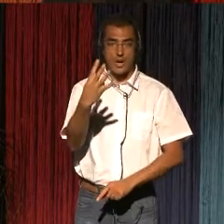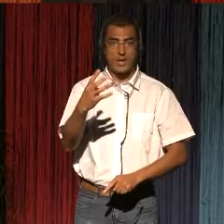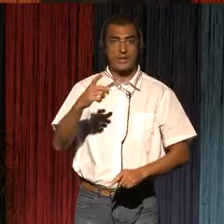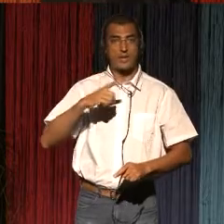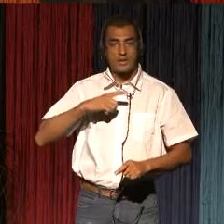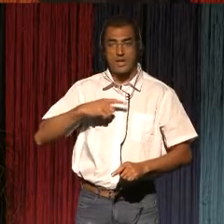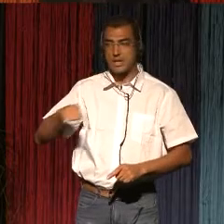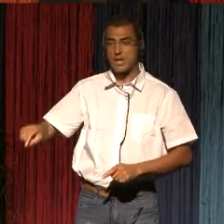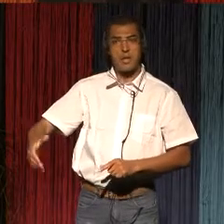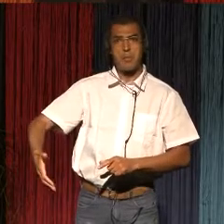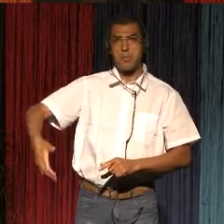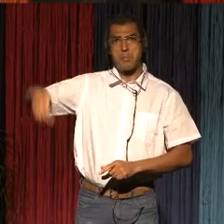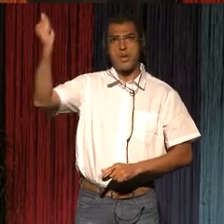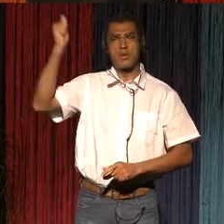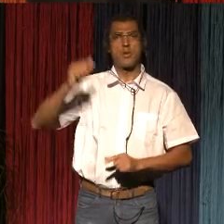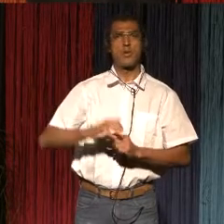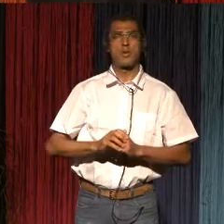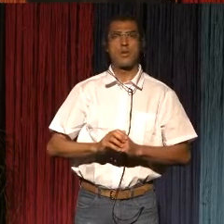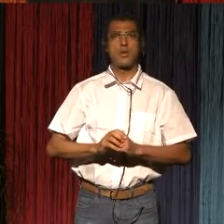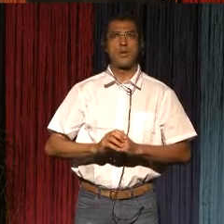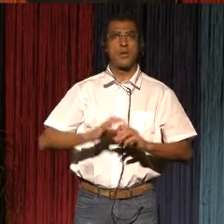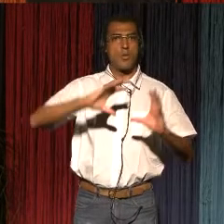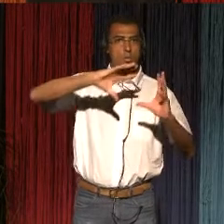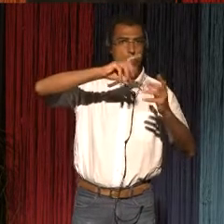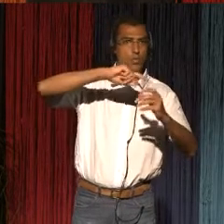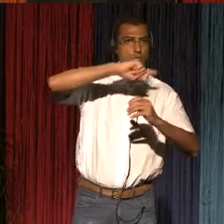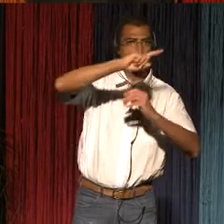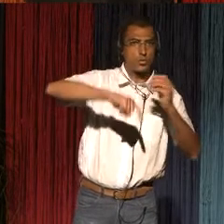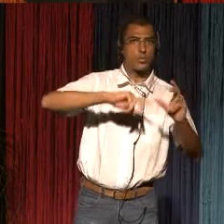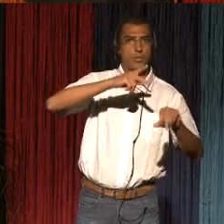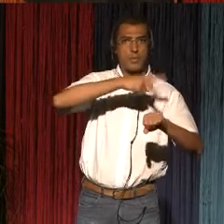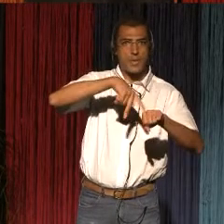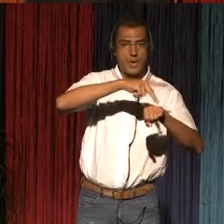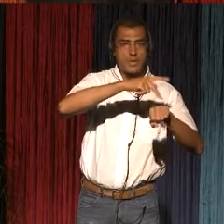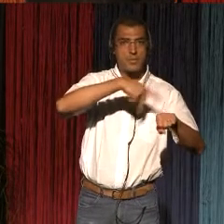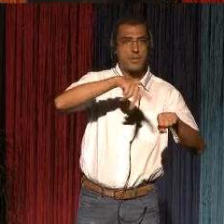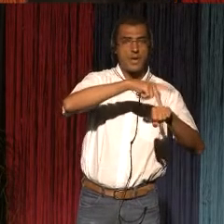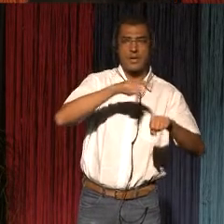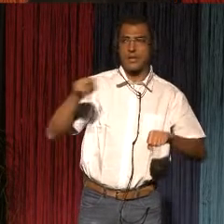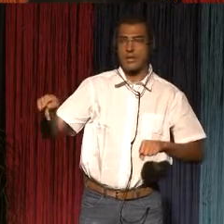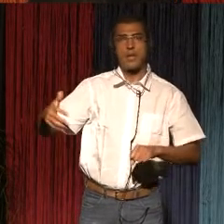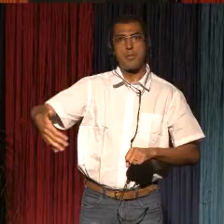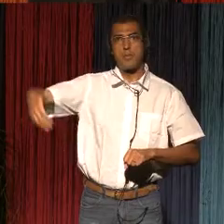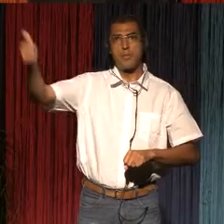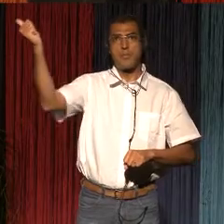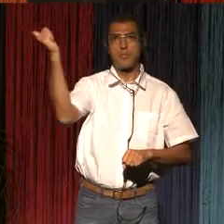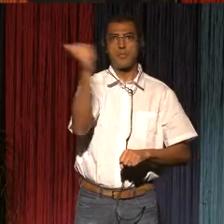dado nos exames PISA. As crianças